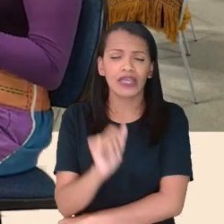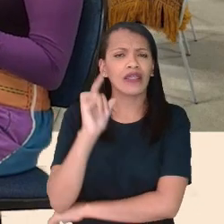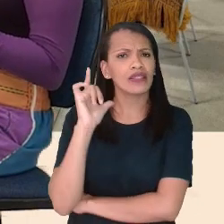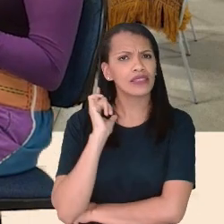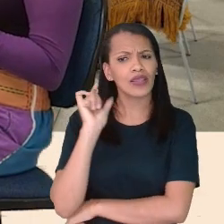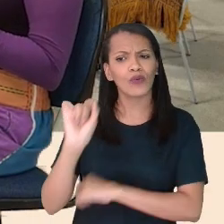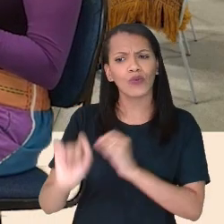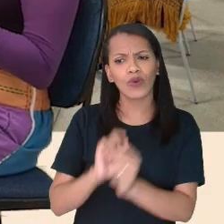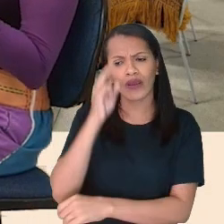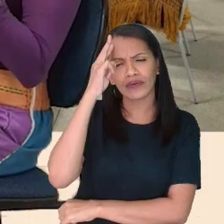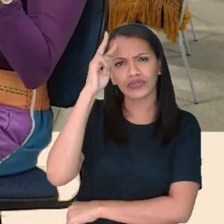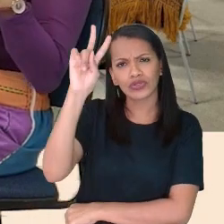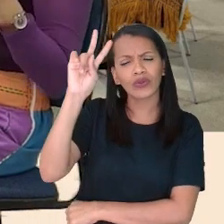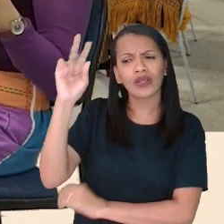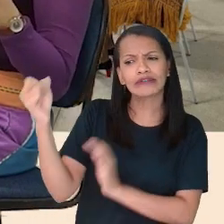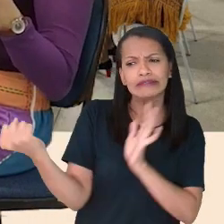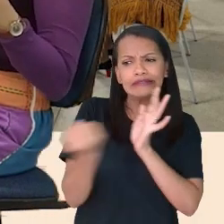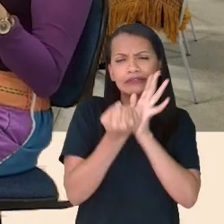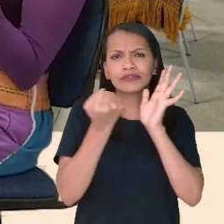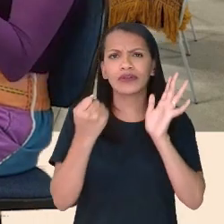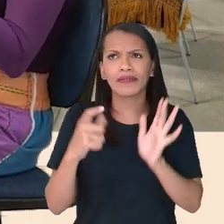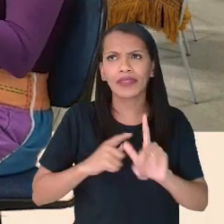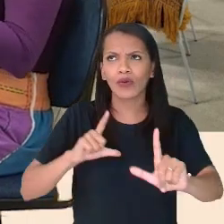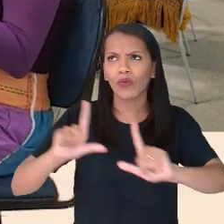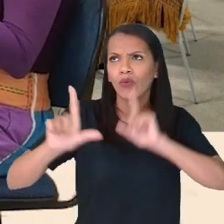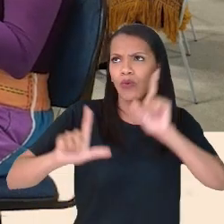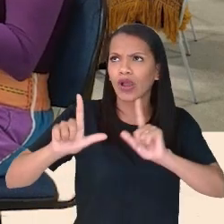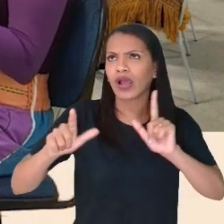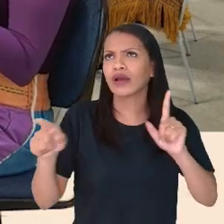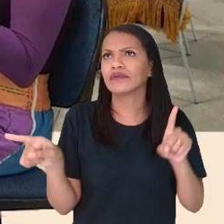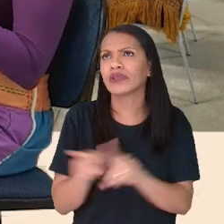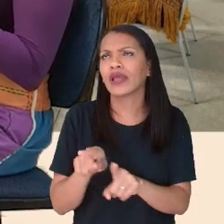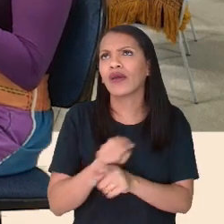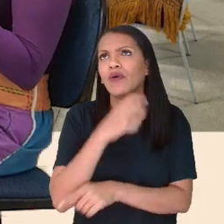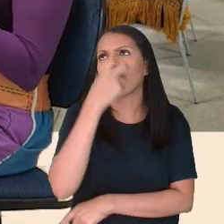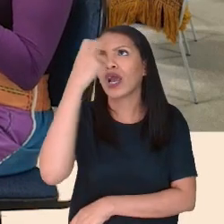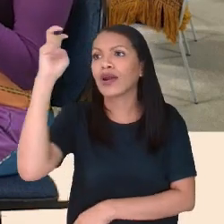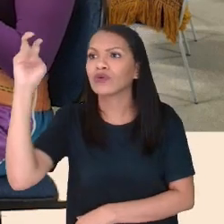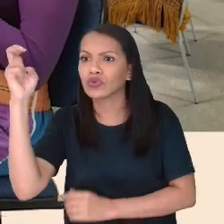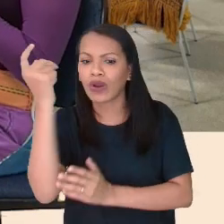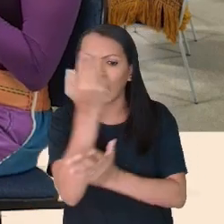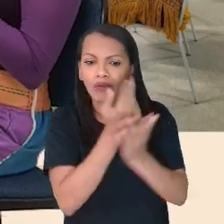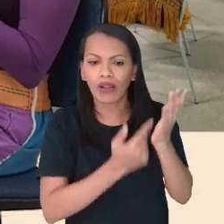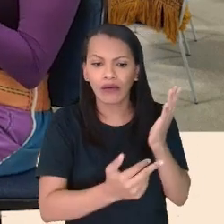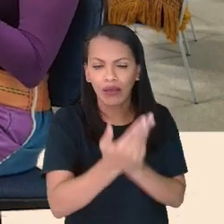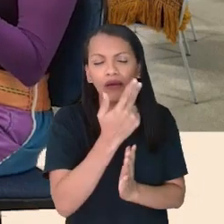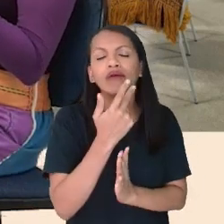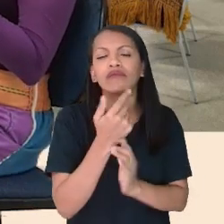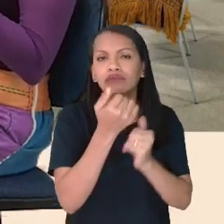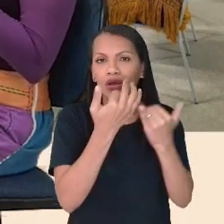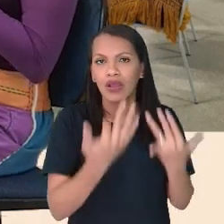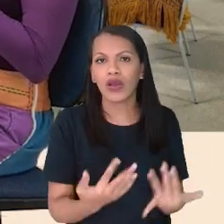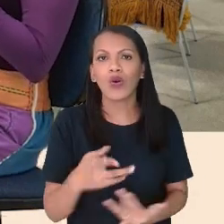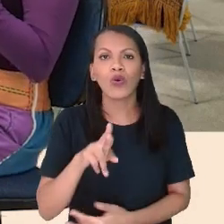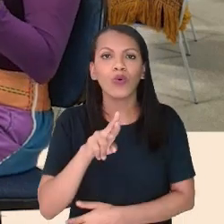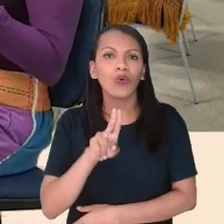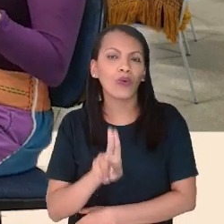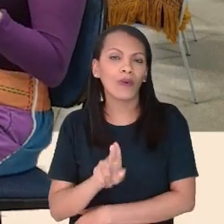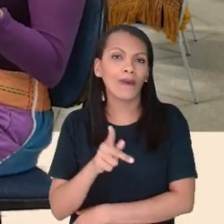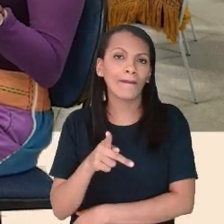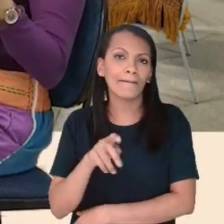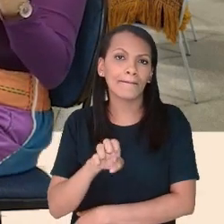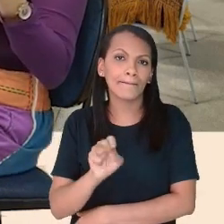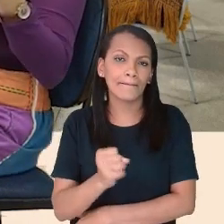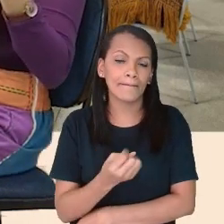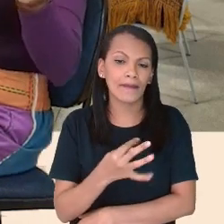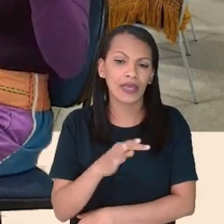fato histórico, tem um quadro, tem uma pintura rupestre. Porque a arte fala do humano, fala de nós, da nossa vida,